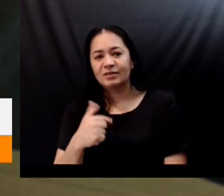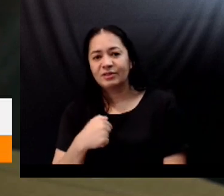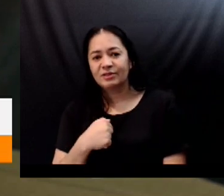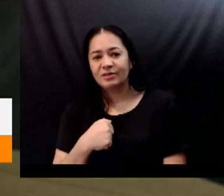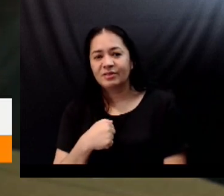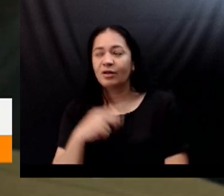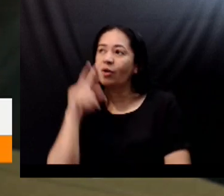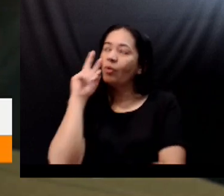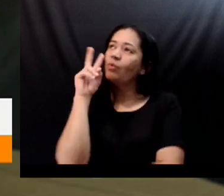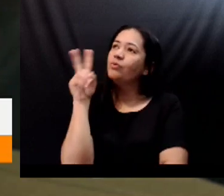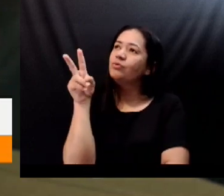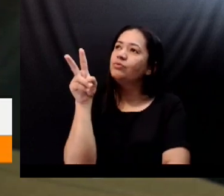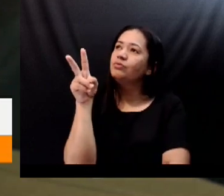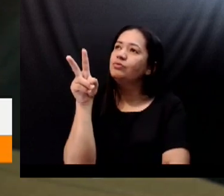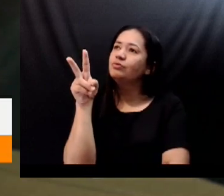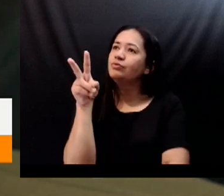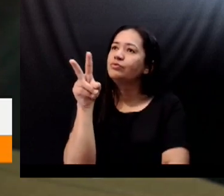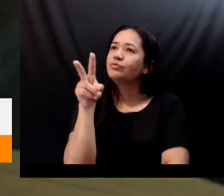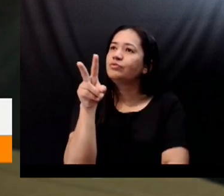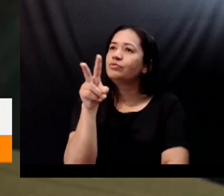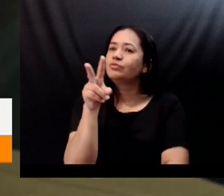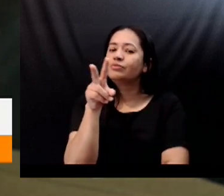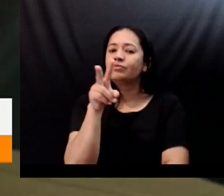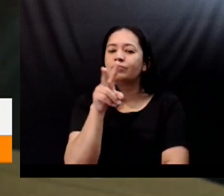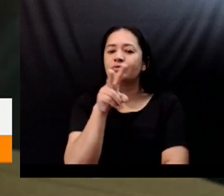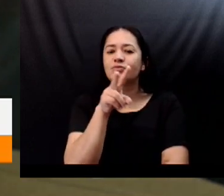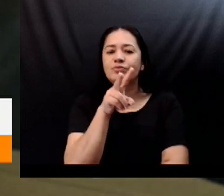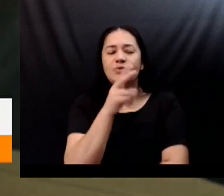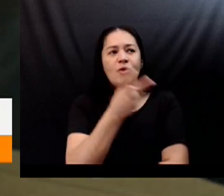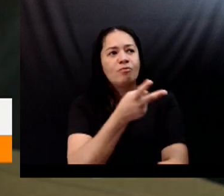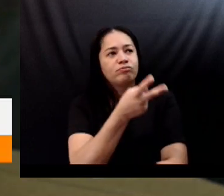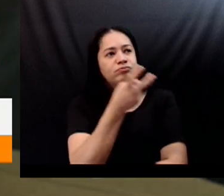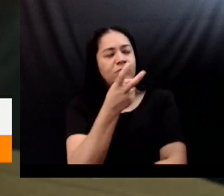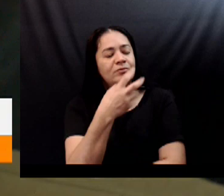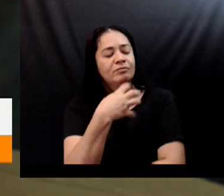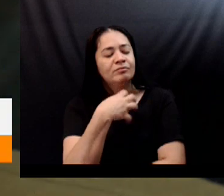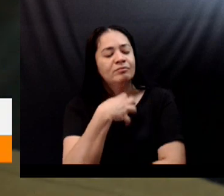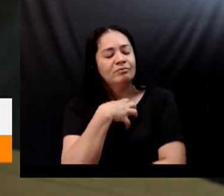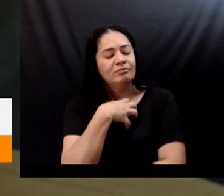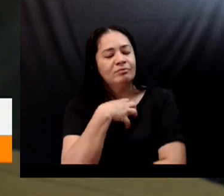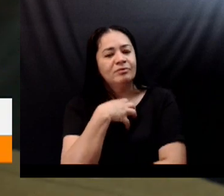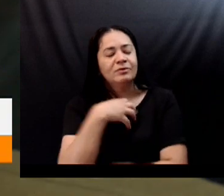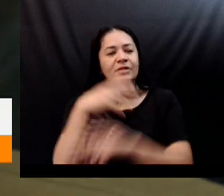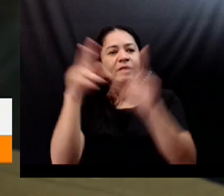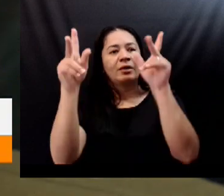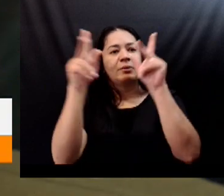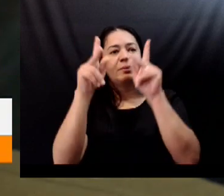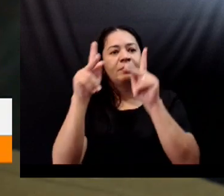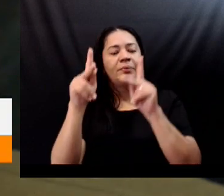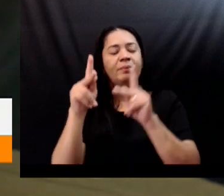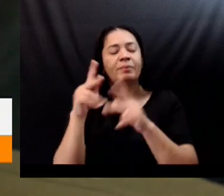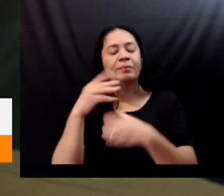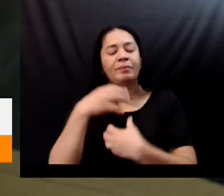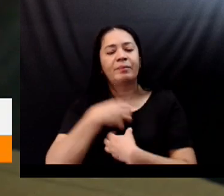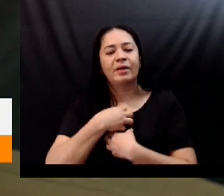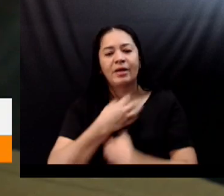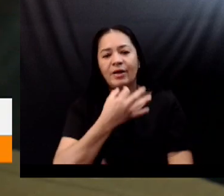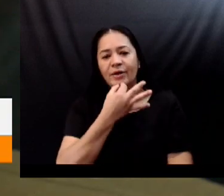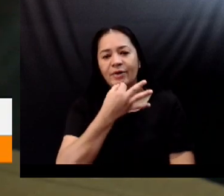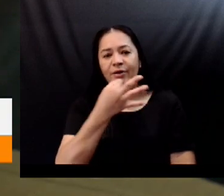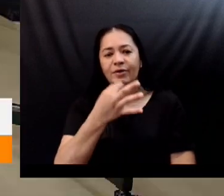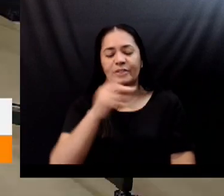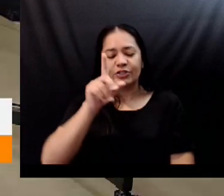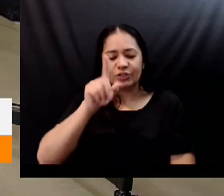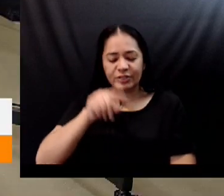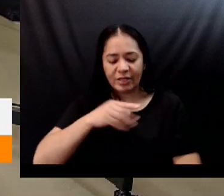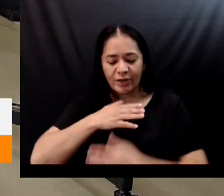assim, começo a observar, e isso dá uma sensação de paz, tranquilidade. E Uhum. eu acho que é o descanso, né? É o descanso.